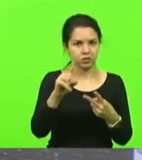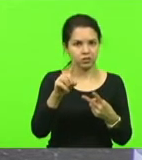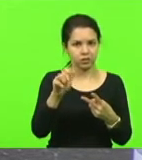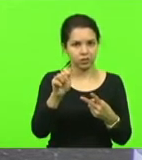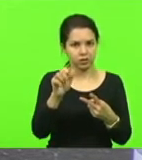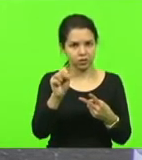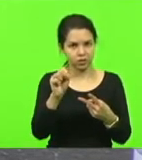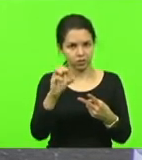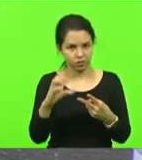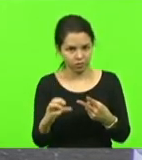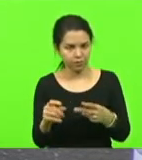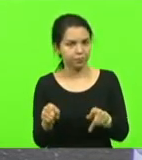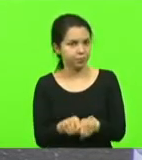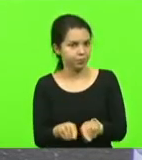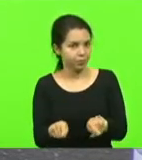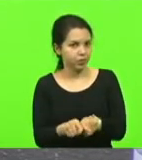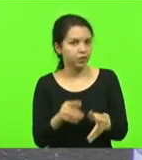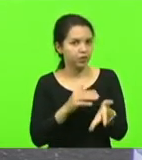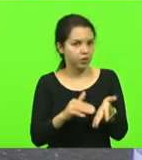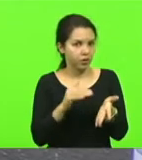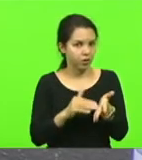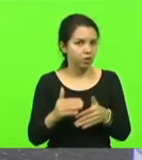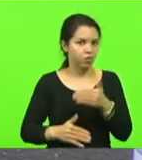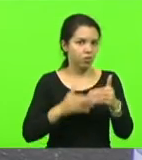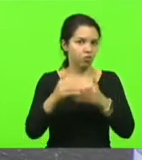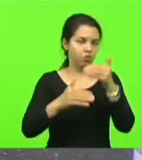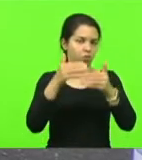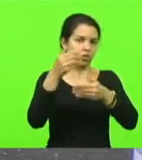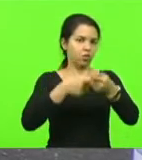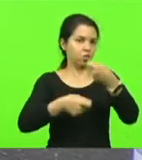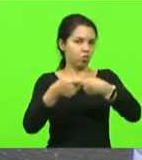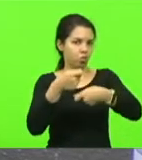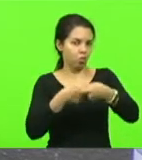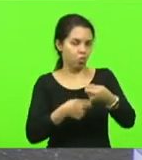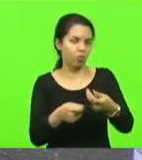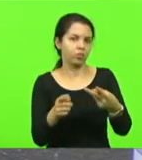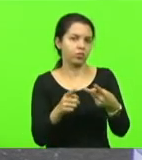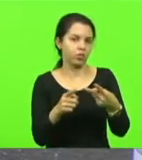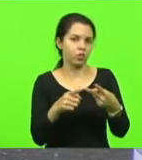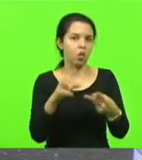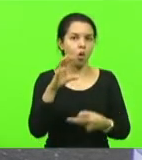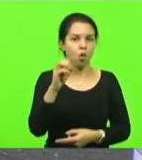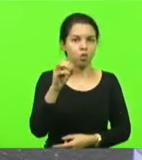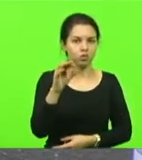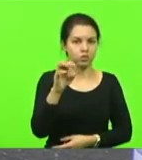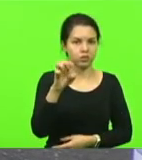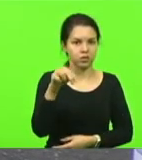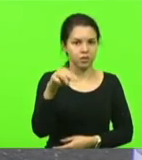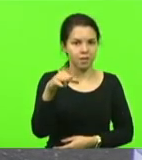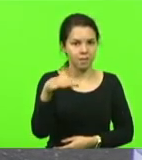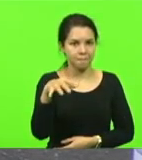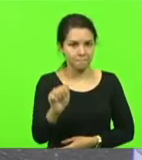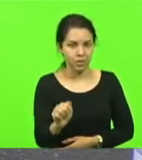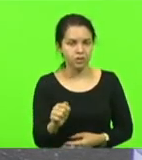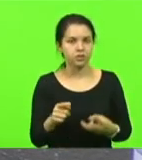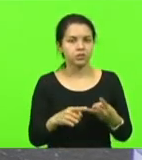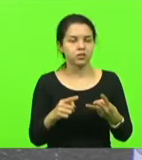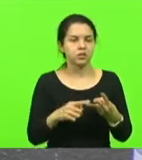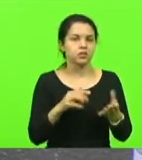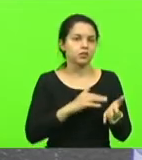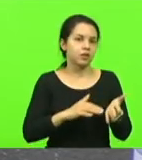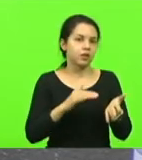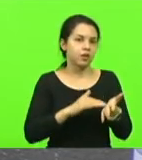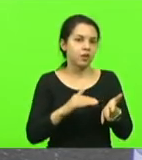Econômico, juntamente com o CONSEMA, e a Secretaria do Executivo do